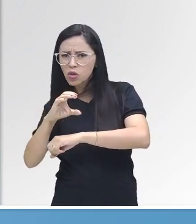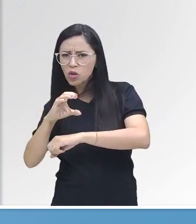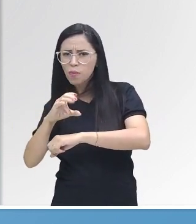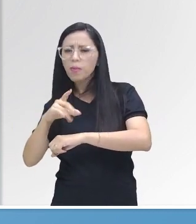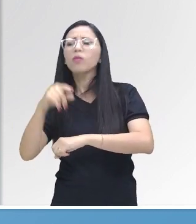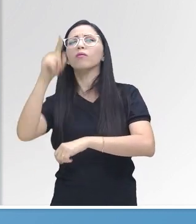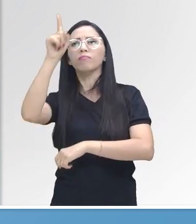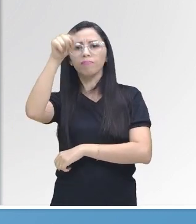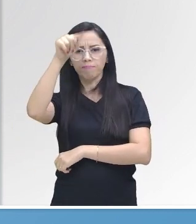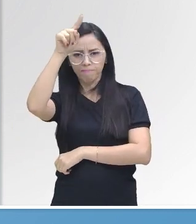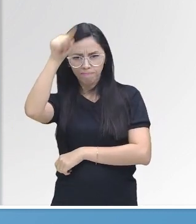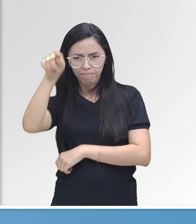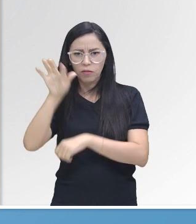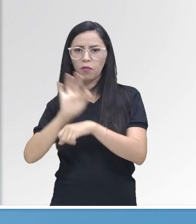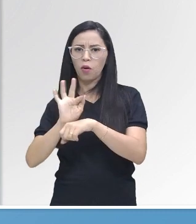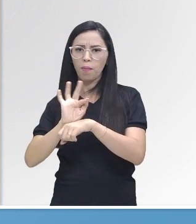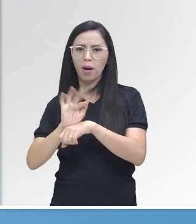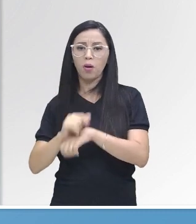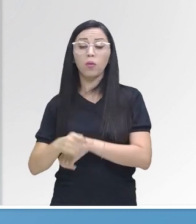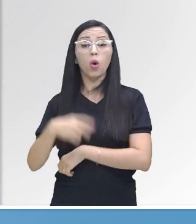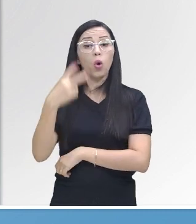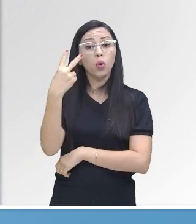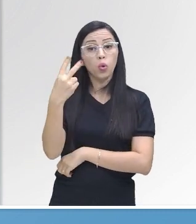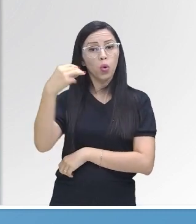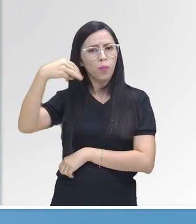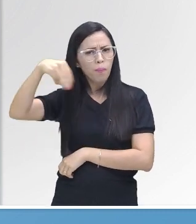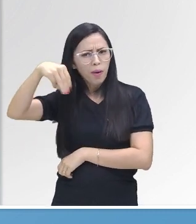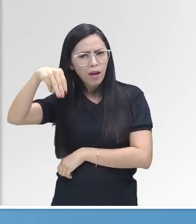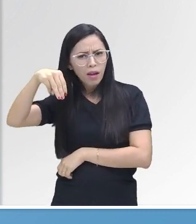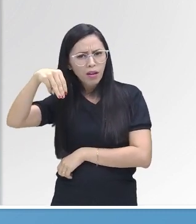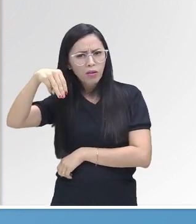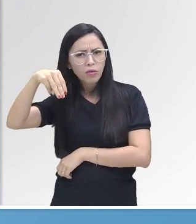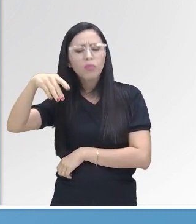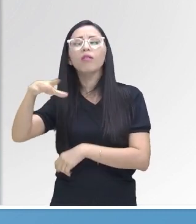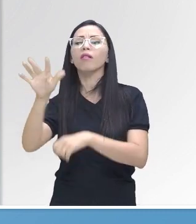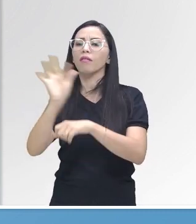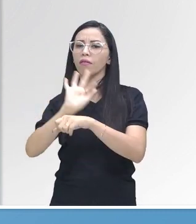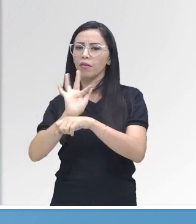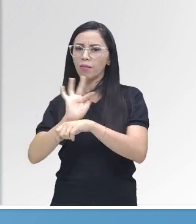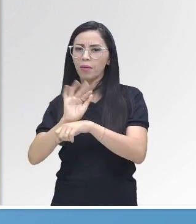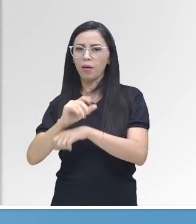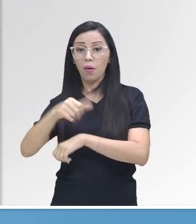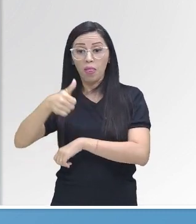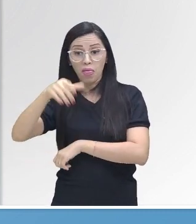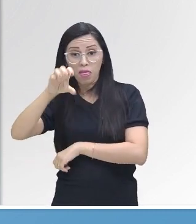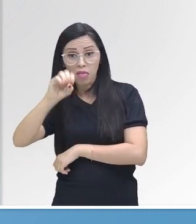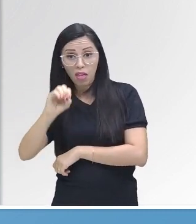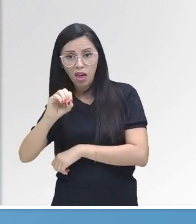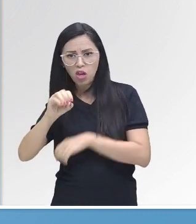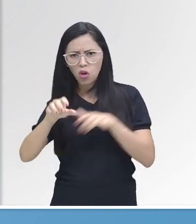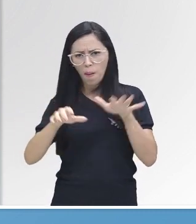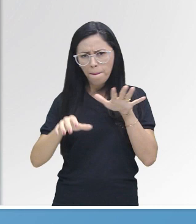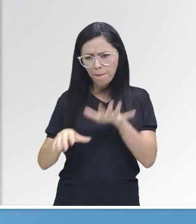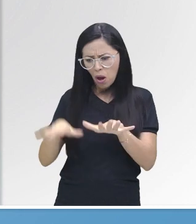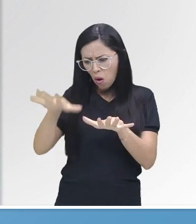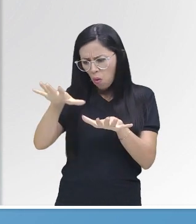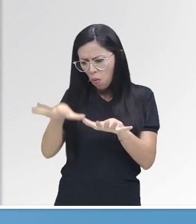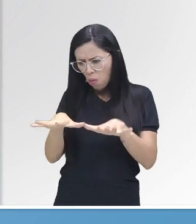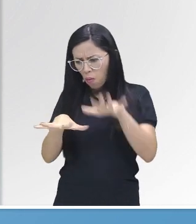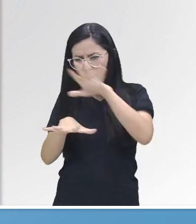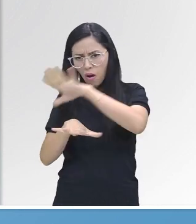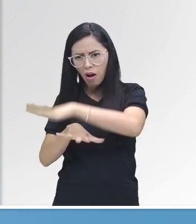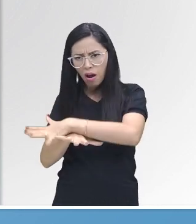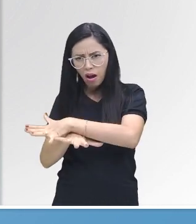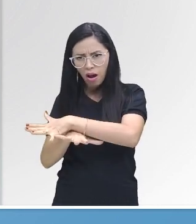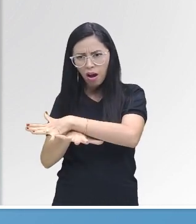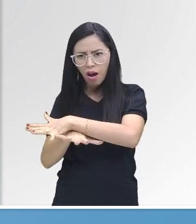Muito bem. 2 metros, medida padronizada. 10 palmos. Será 10 palmos? Meu